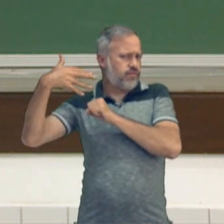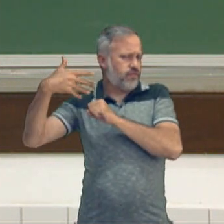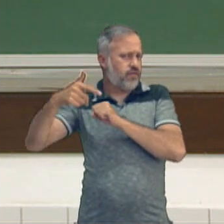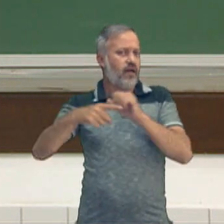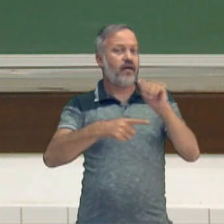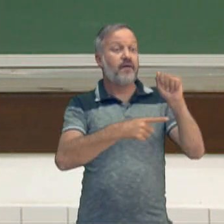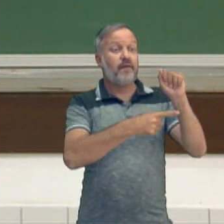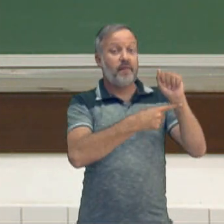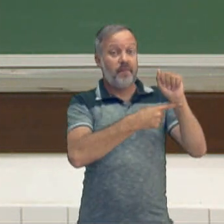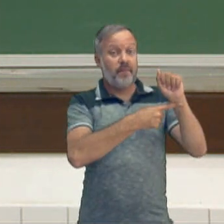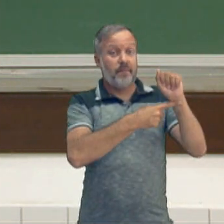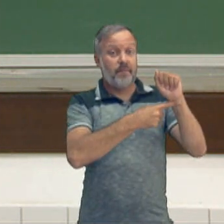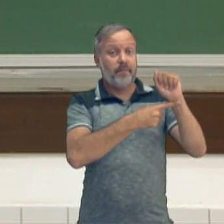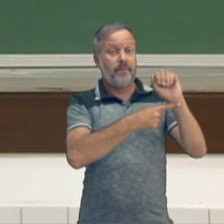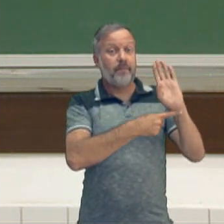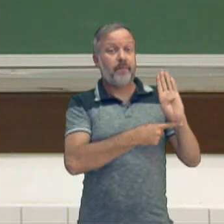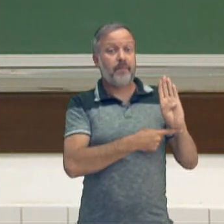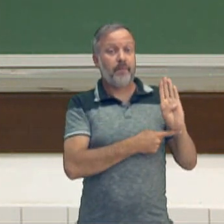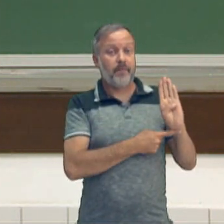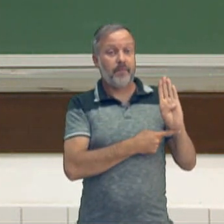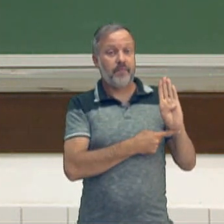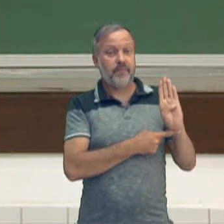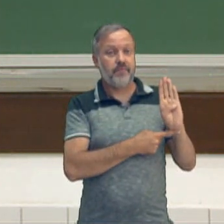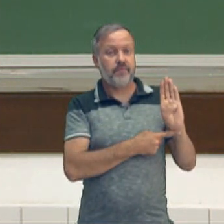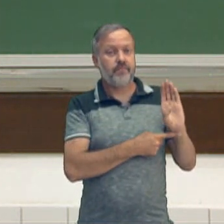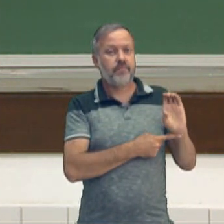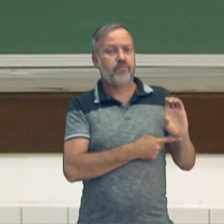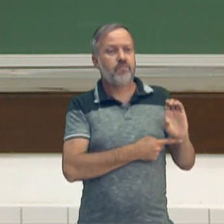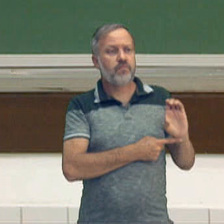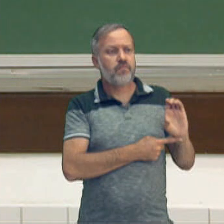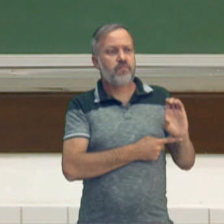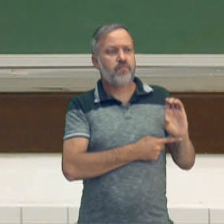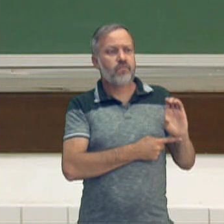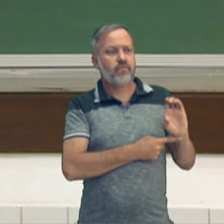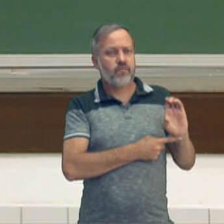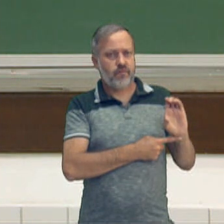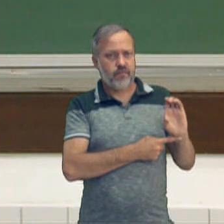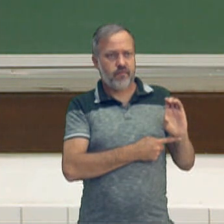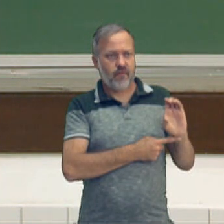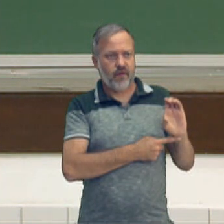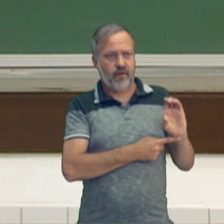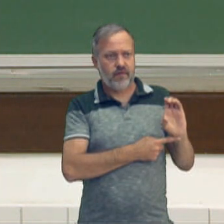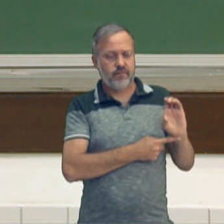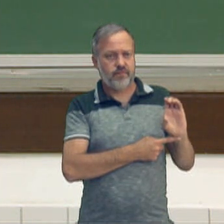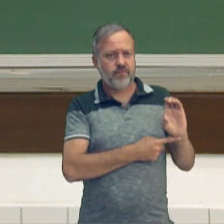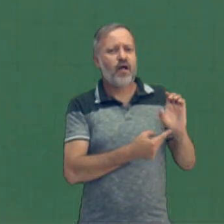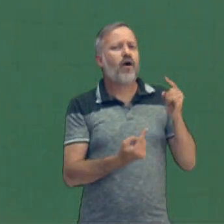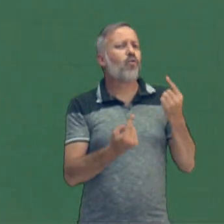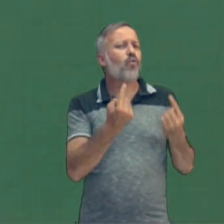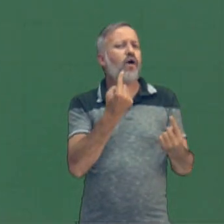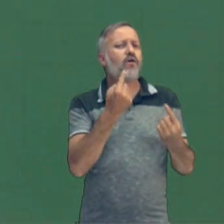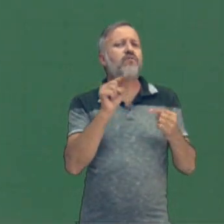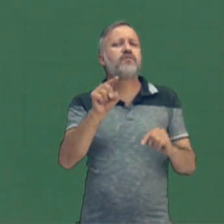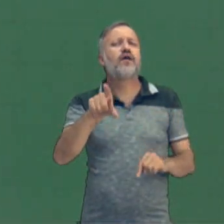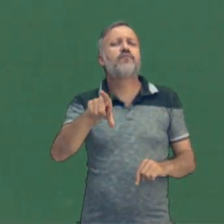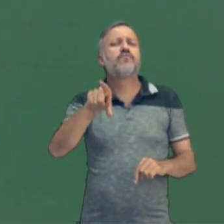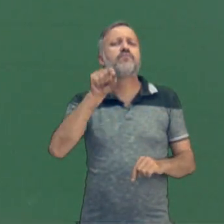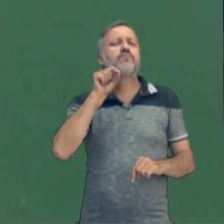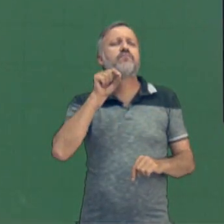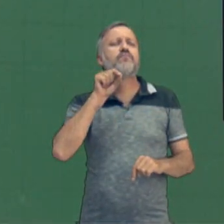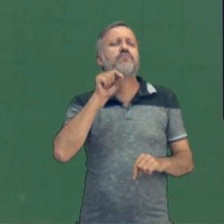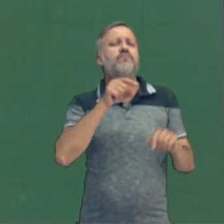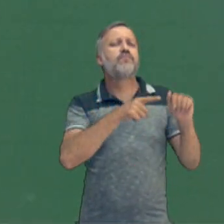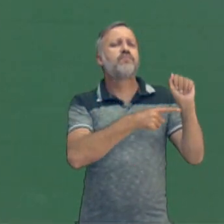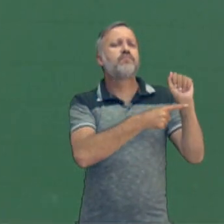A. As fases da lua, B. Os anos e dias, C. As cheias das marés. Qual foi a resposta que você assinalou